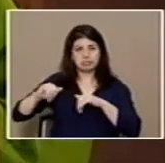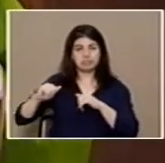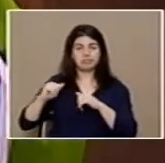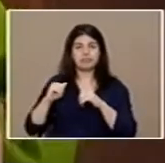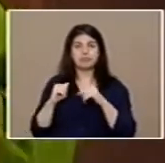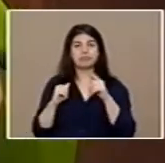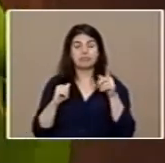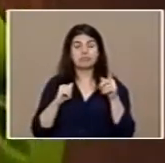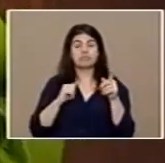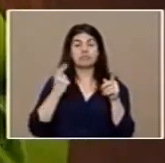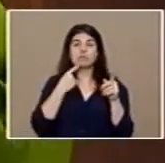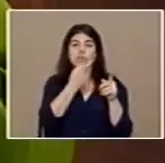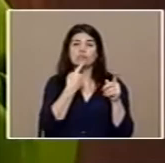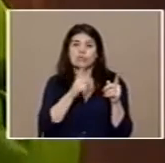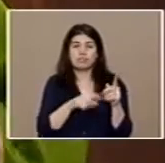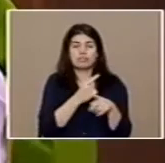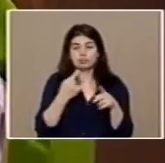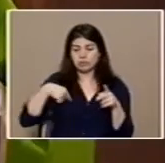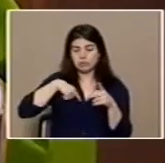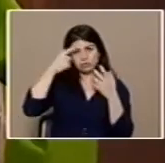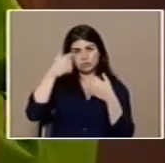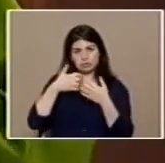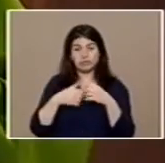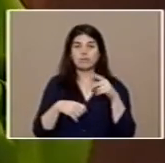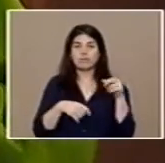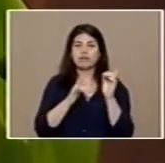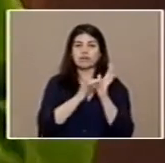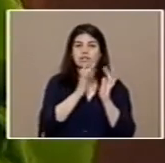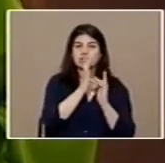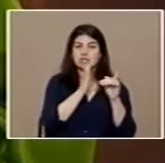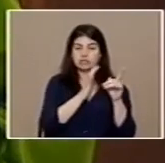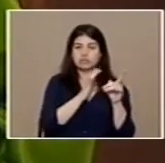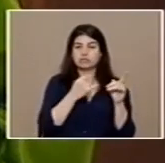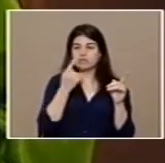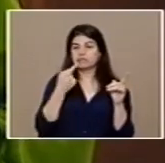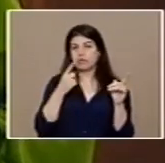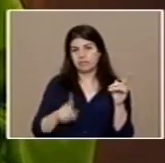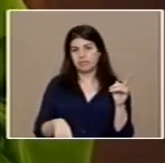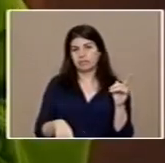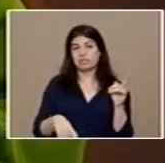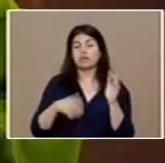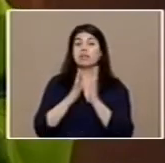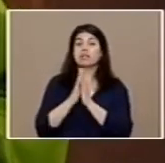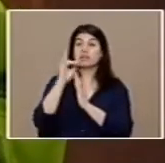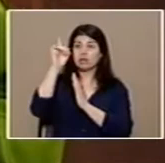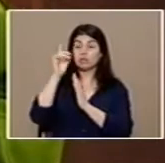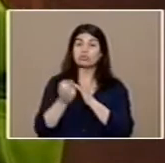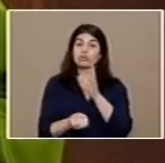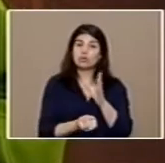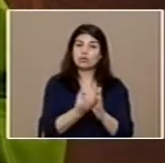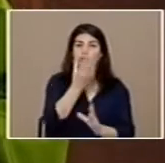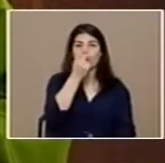princípio Deus criou homem e mulher os criou homem e mulher e com